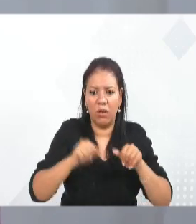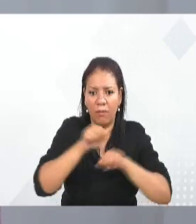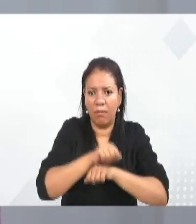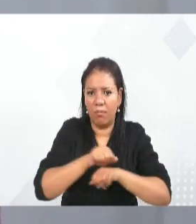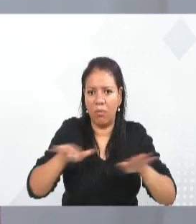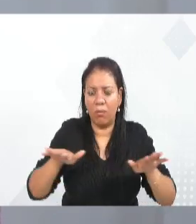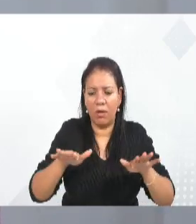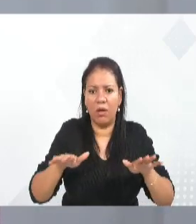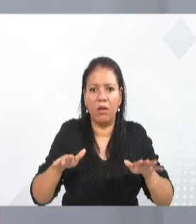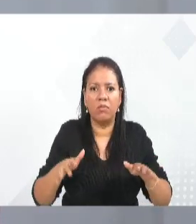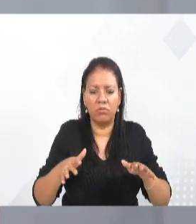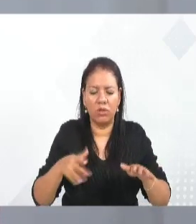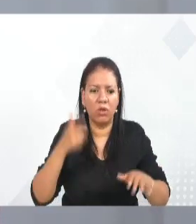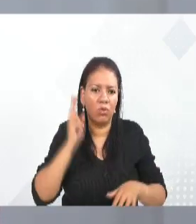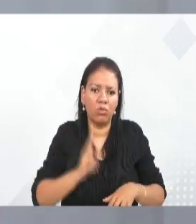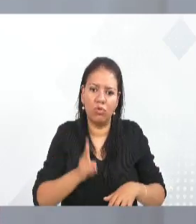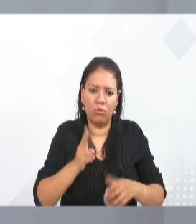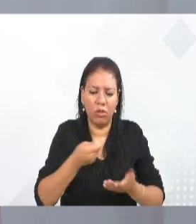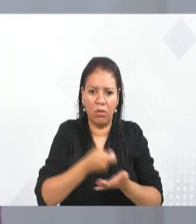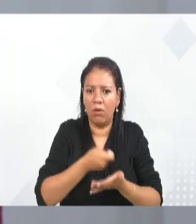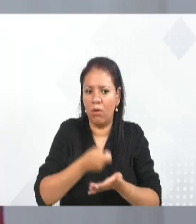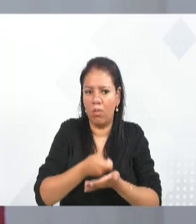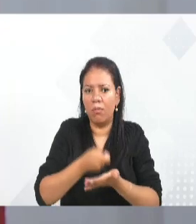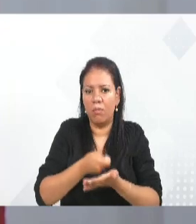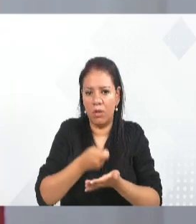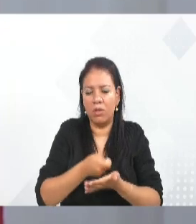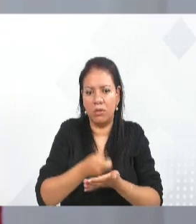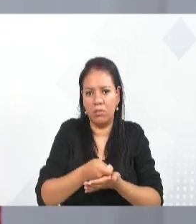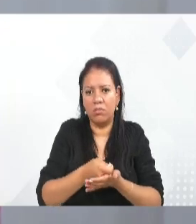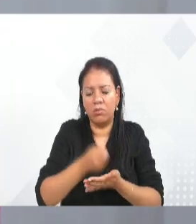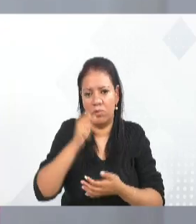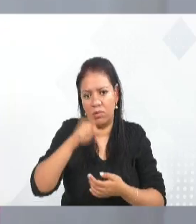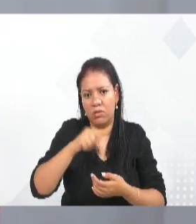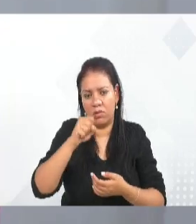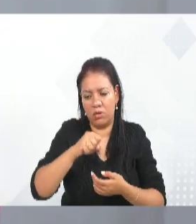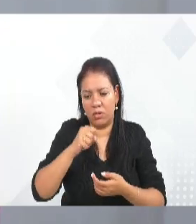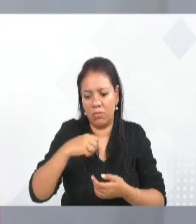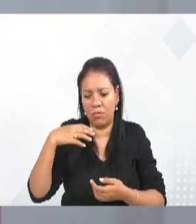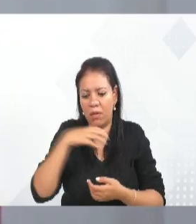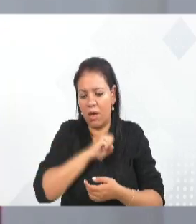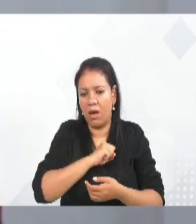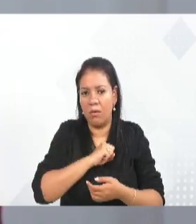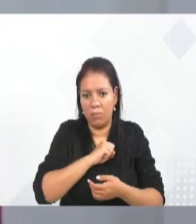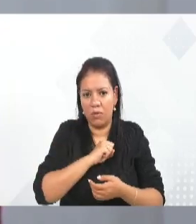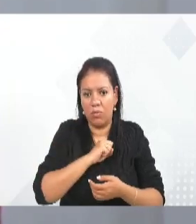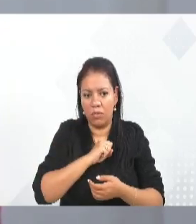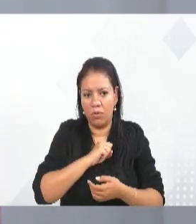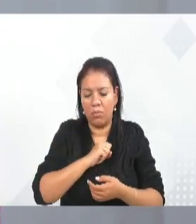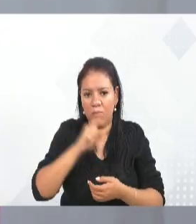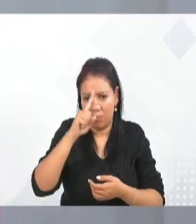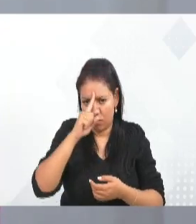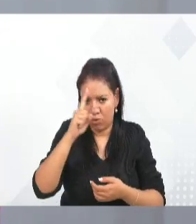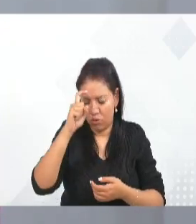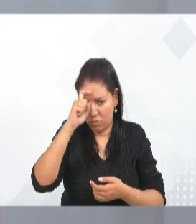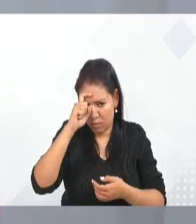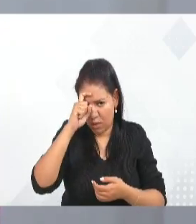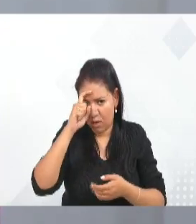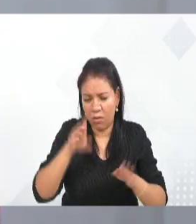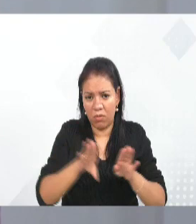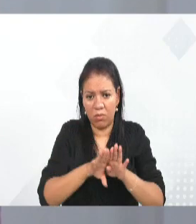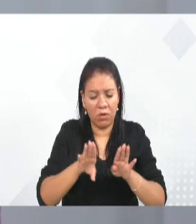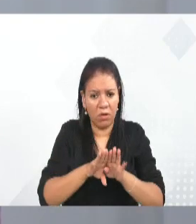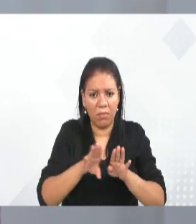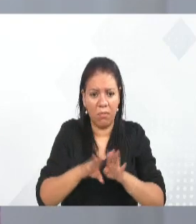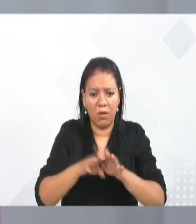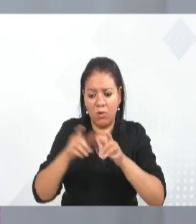mas mesmo assim nós continuaremos cobrando para que esse recurso seja repassado mais rápido para os nossos pais e para essas